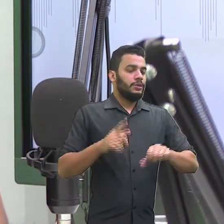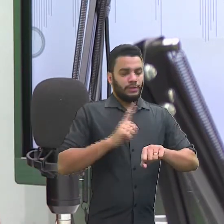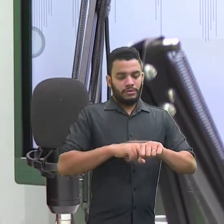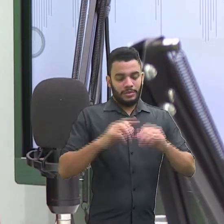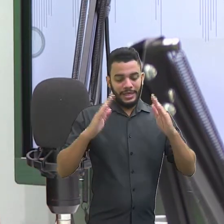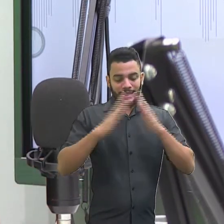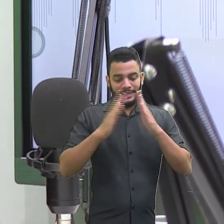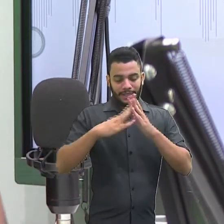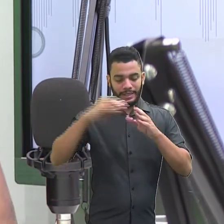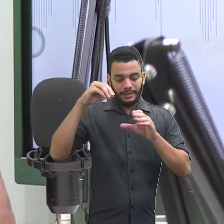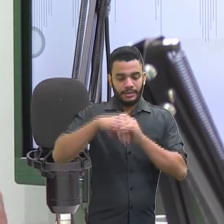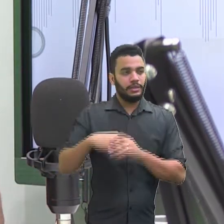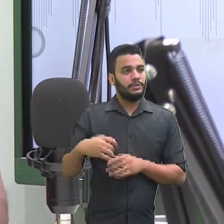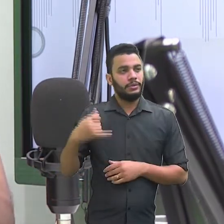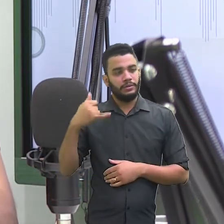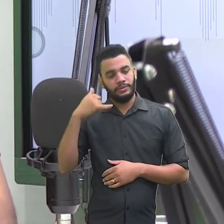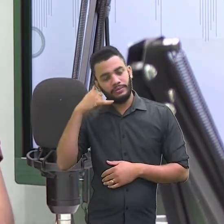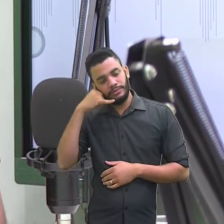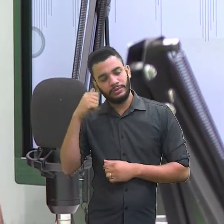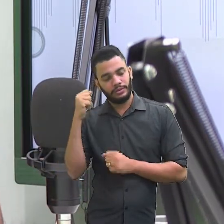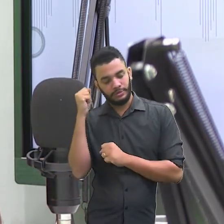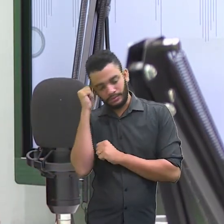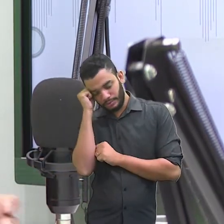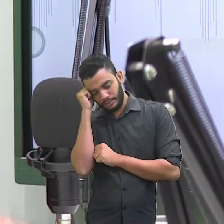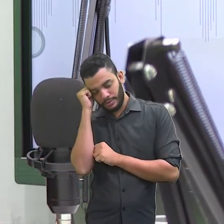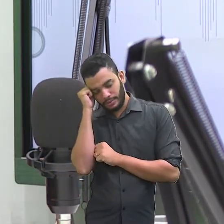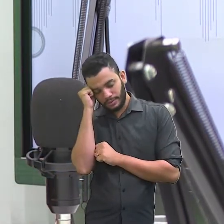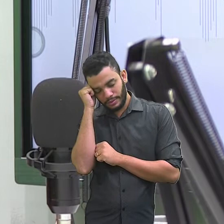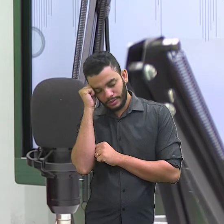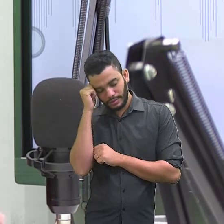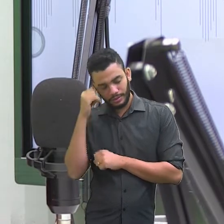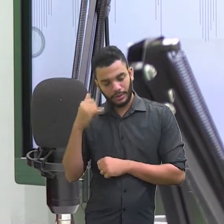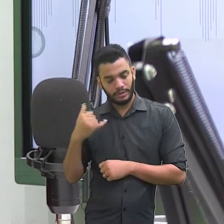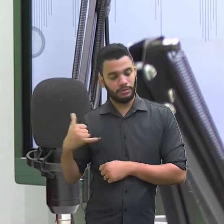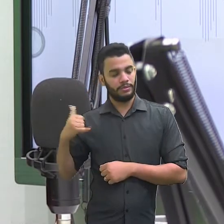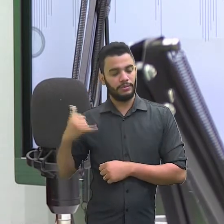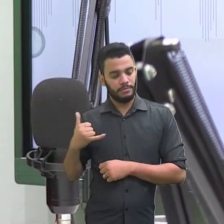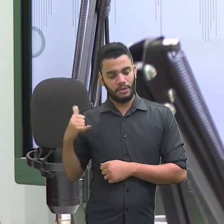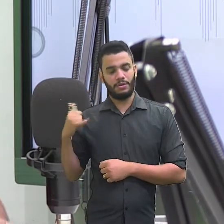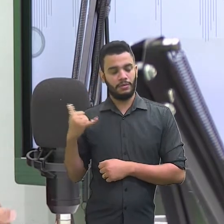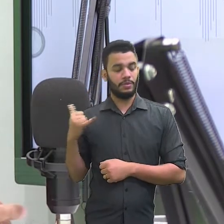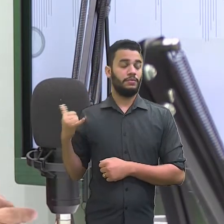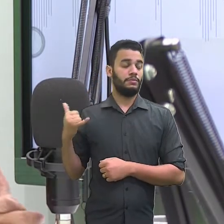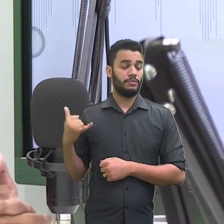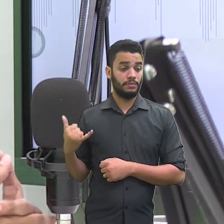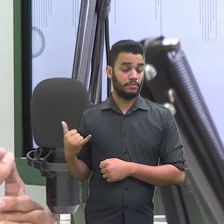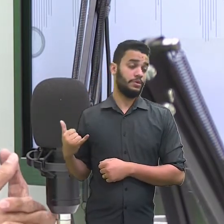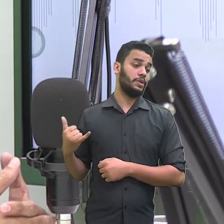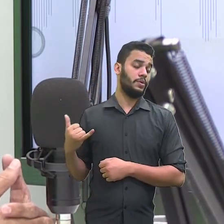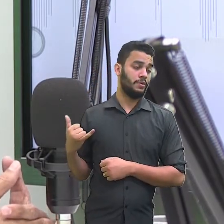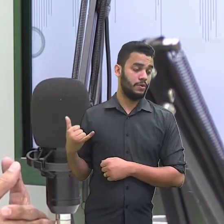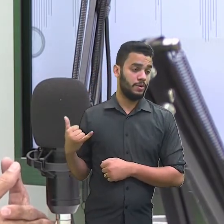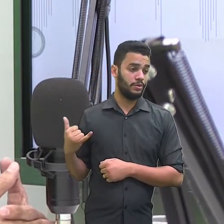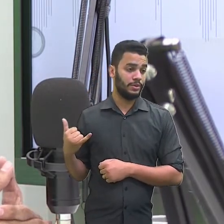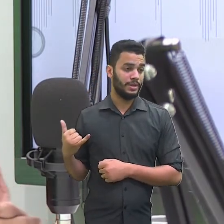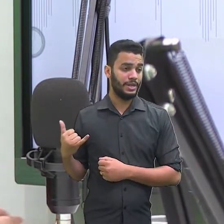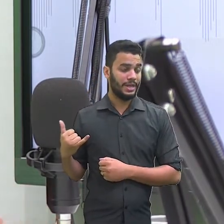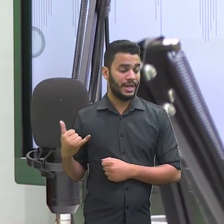vem me chamar e eu digo, não, não, fala que eu não estou aqui. Eu estou ensinando meu filho a mentir. Então sim, essa é a chamada